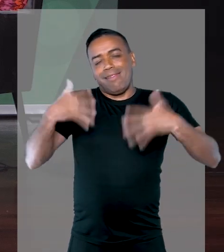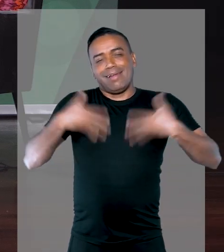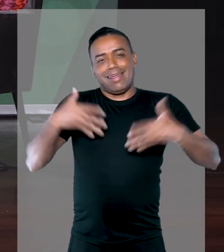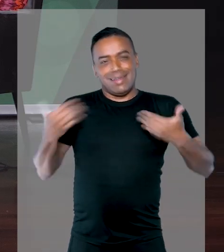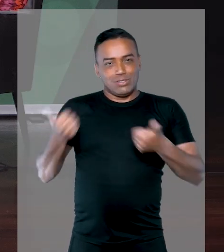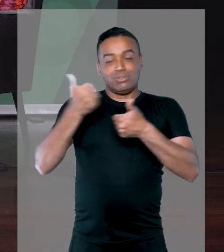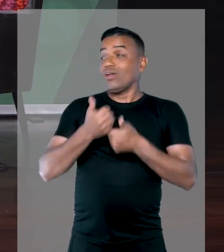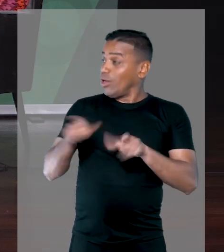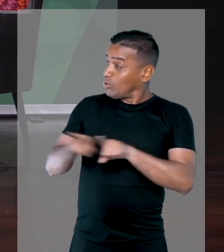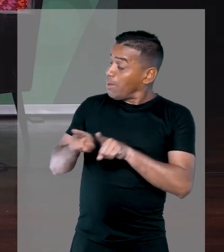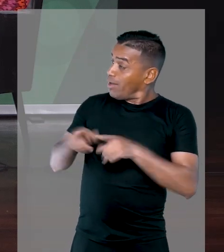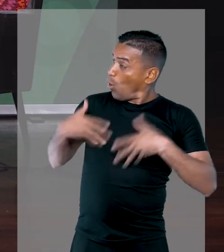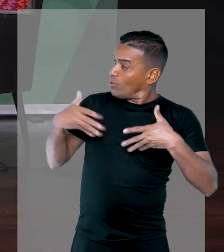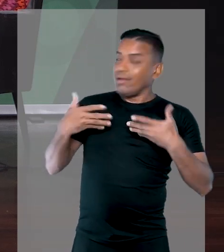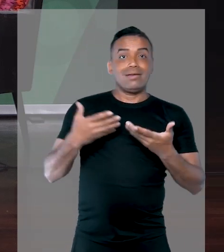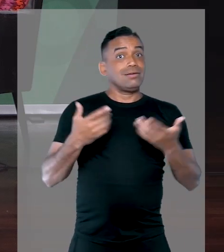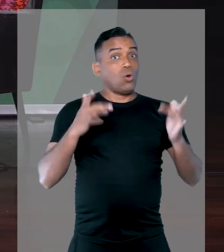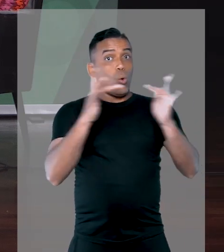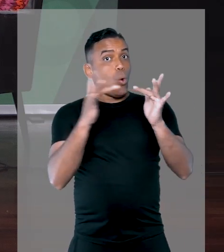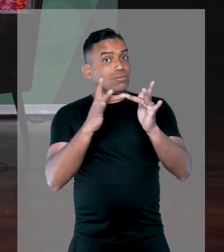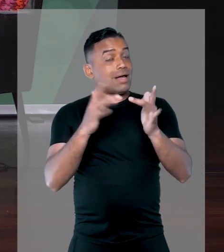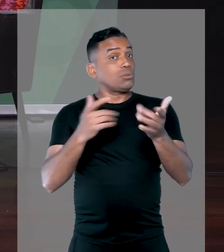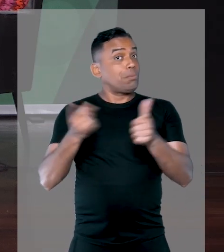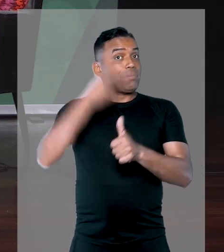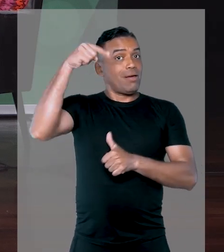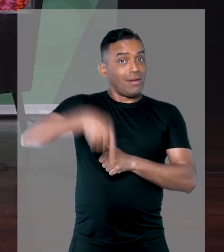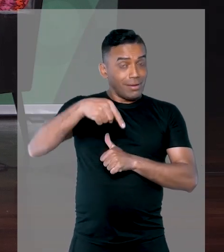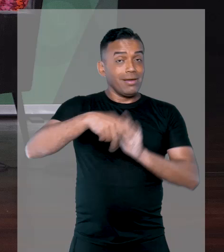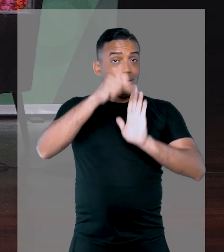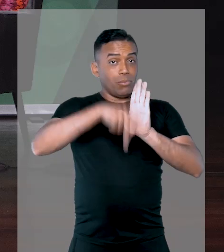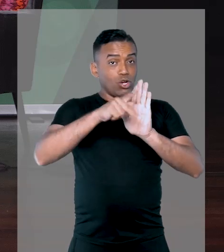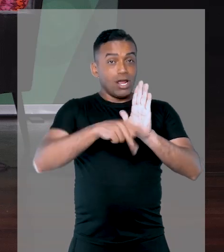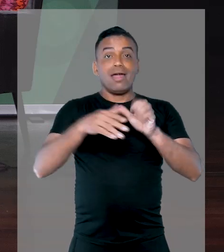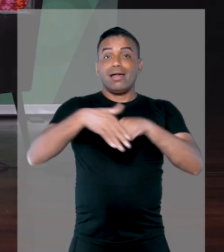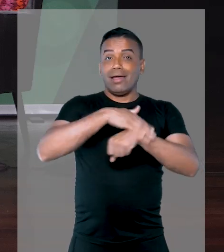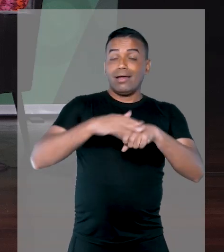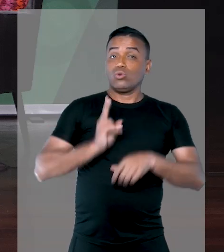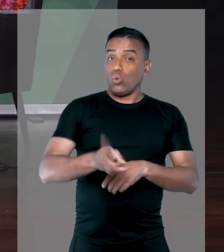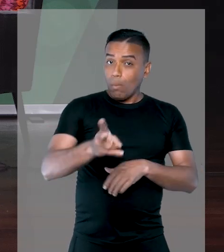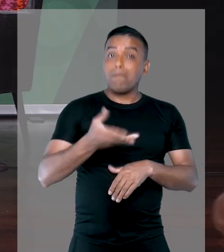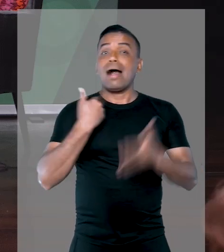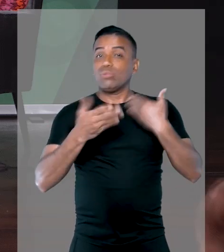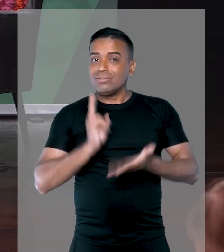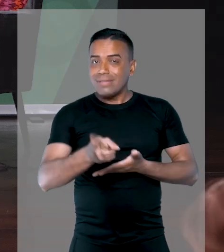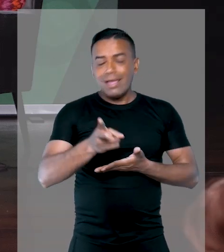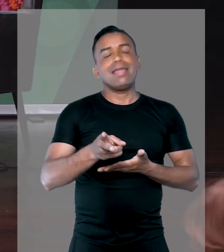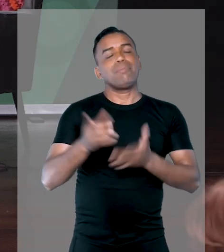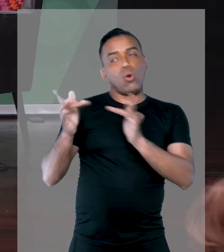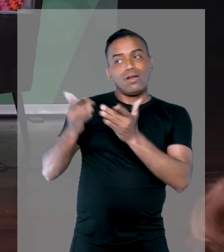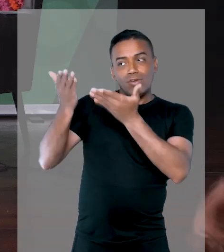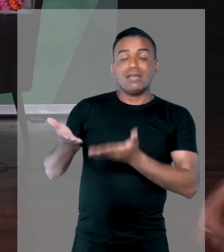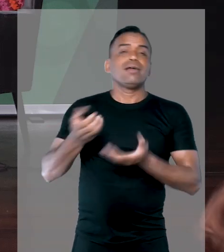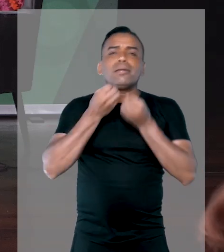Eu fico contente. Foi a Josiane, o primeiro contato que eu tive, inclusive, no Sempre um Papo. Foi. Que bom, né, Letícia, que você